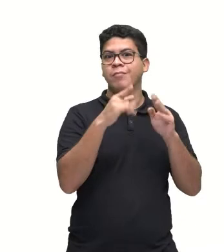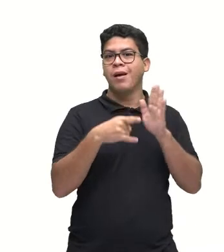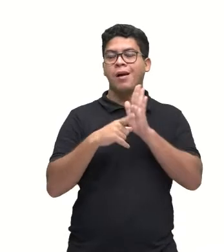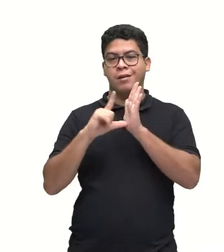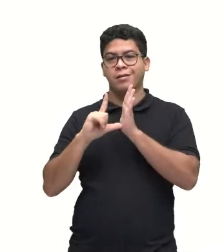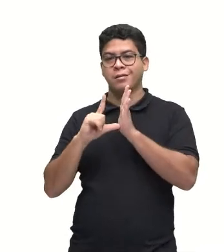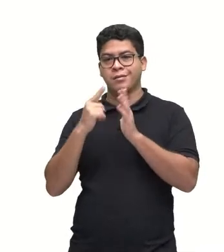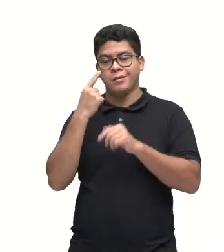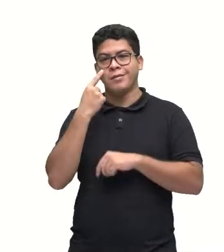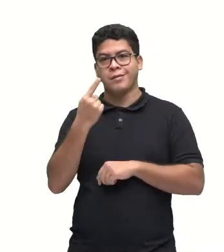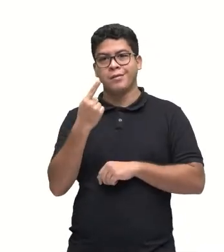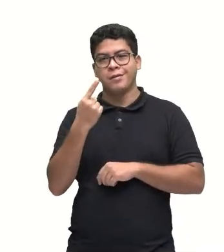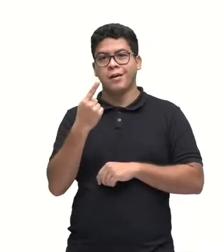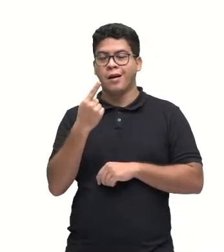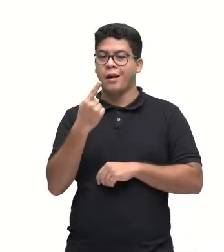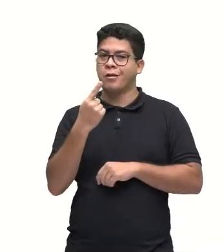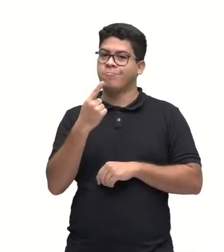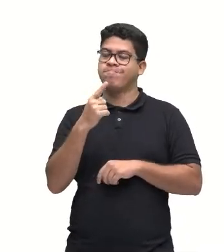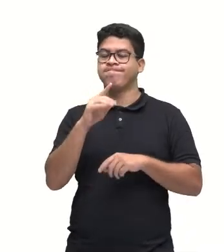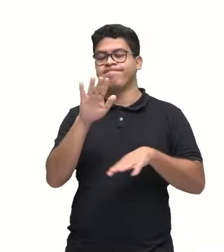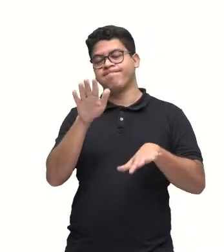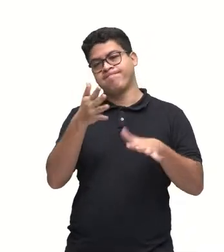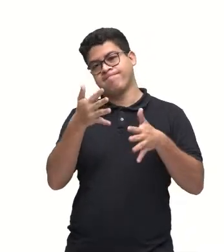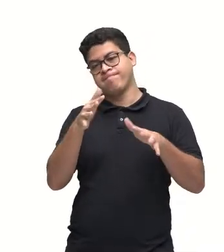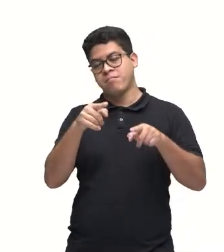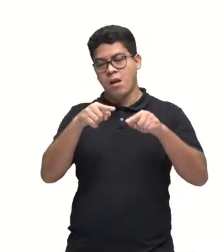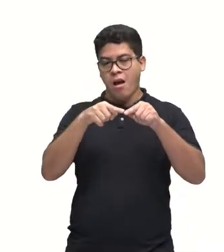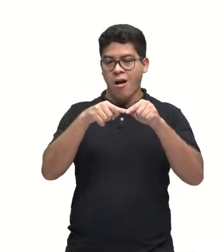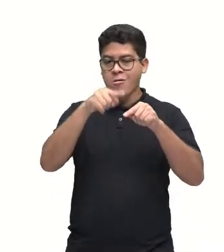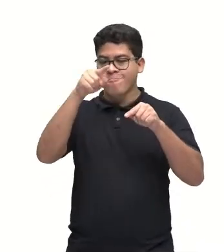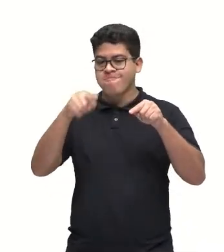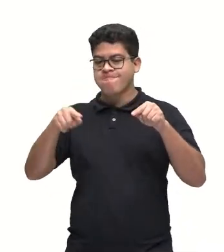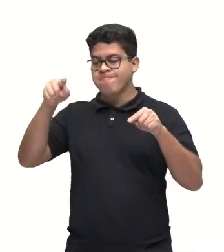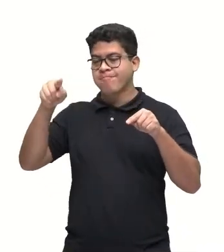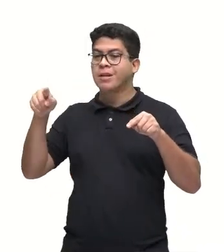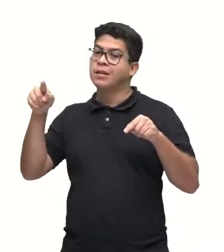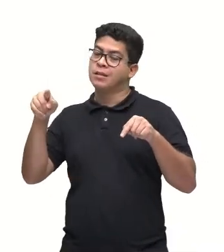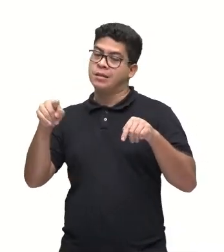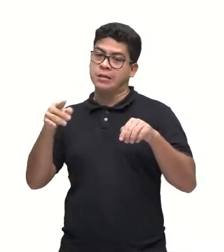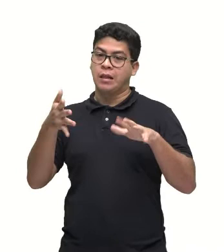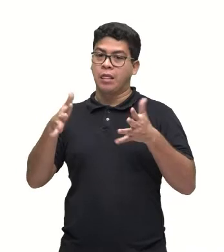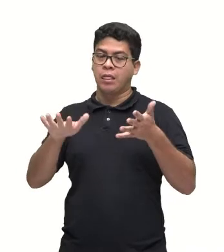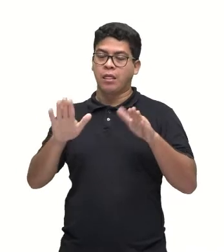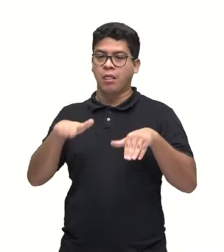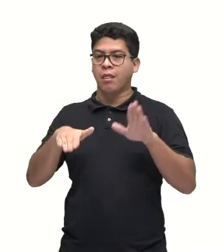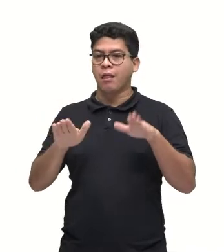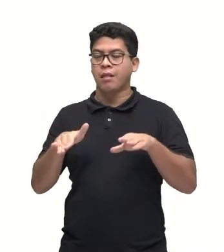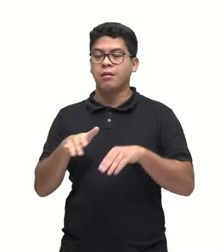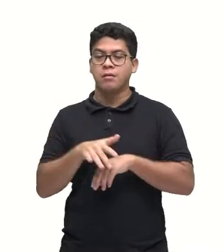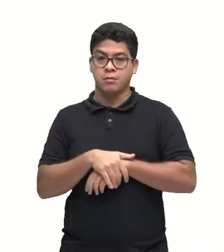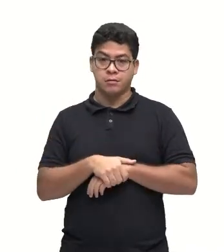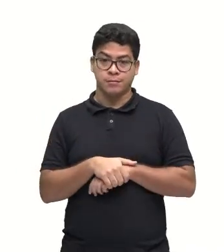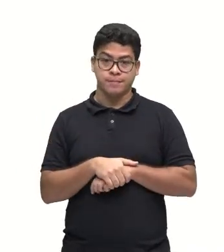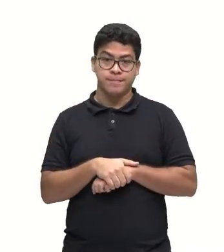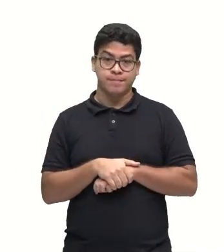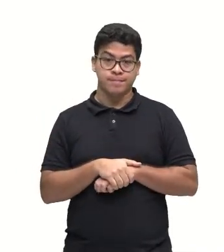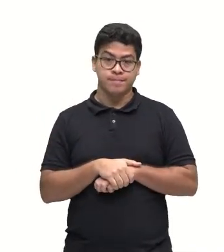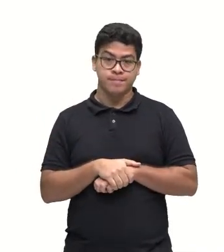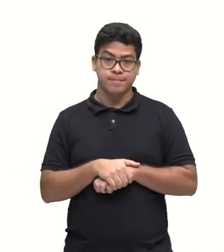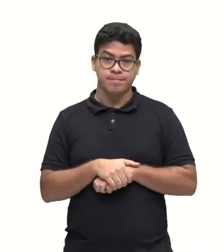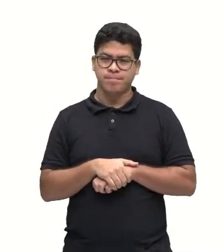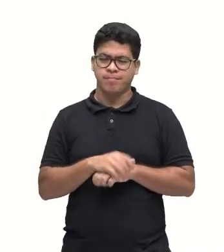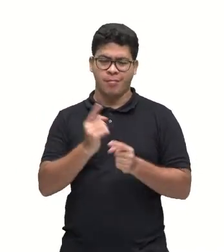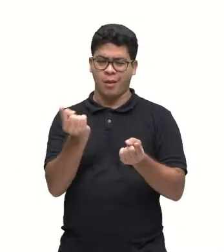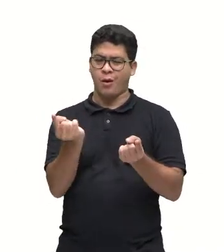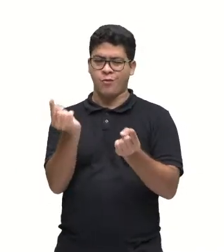consegue entender que aqui a quantidade de dias e a quantidade de dinheiro são